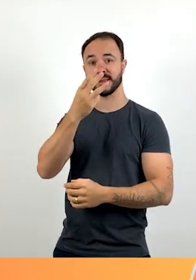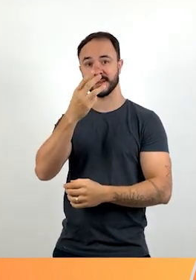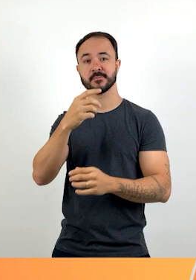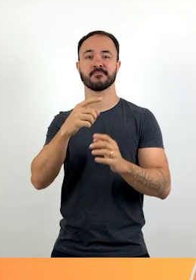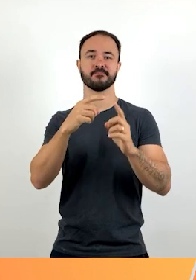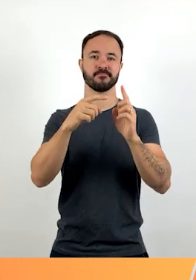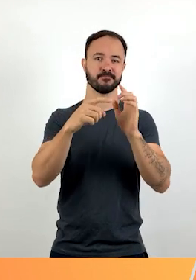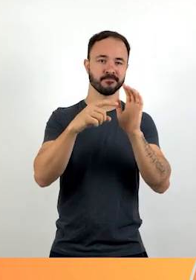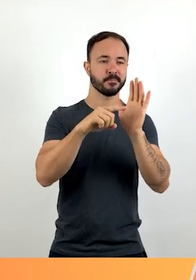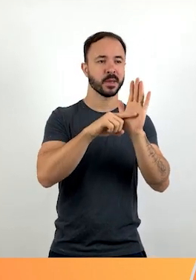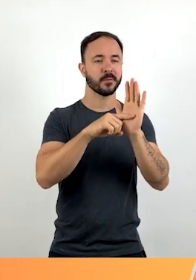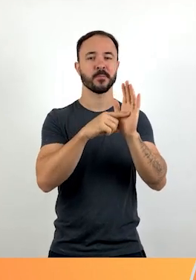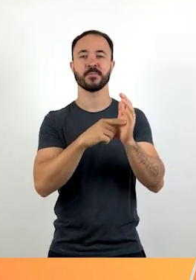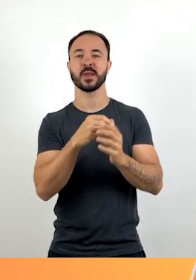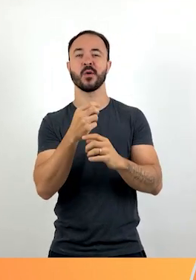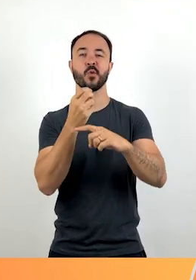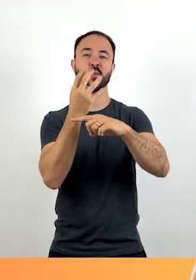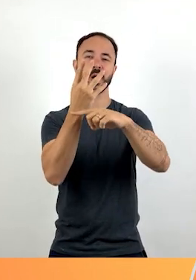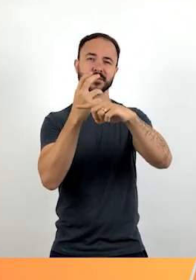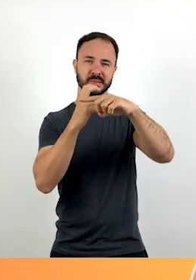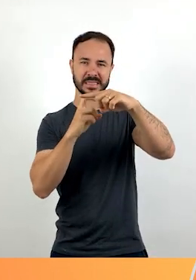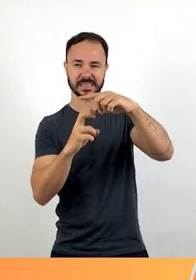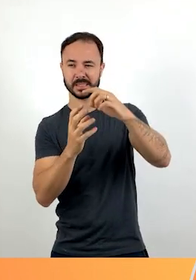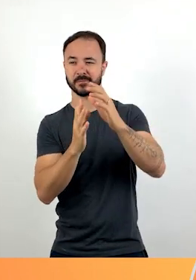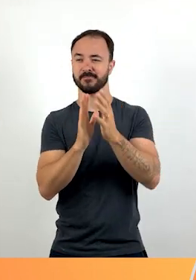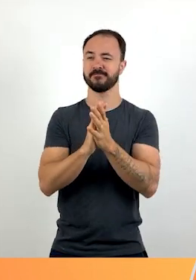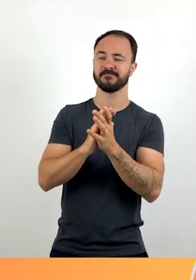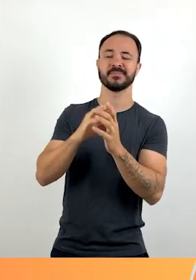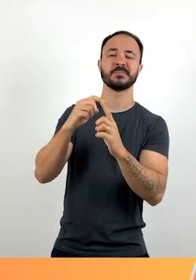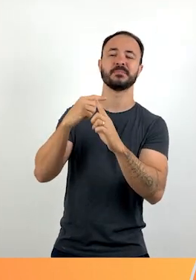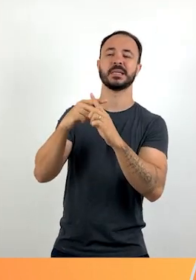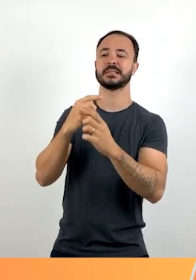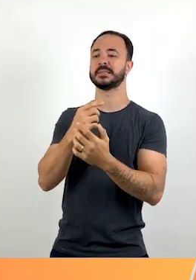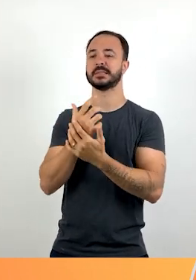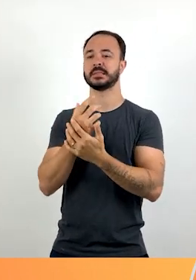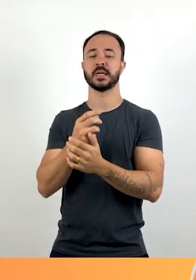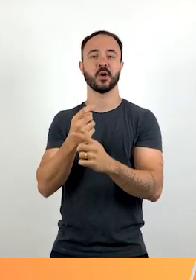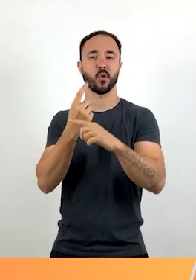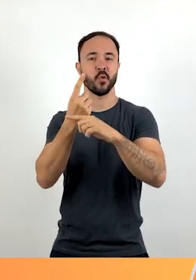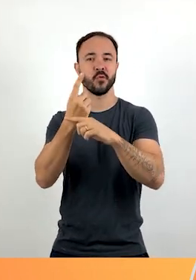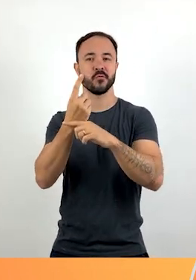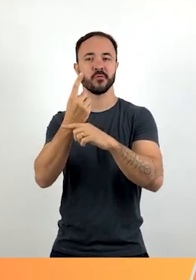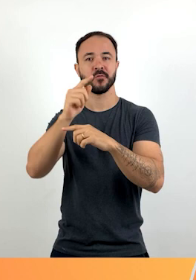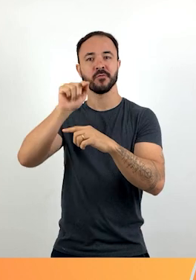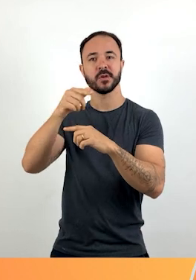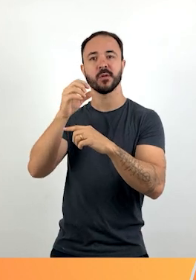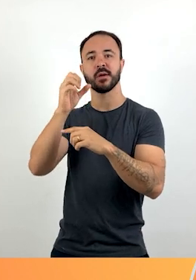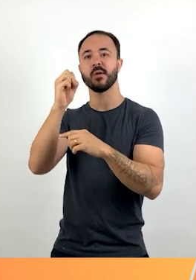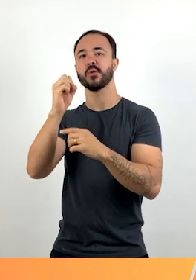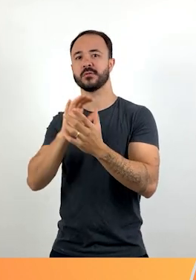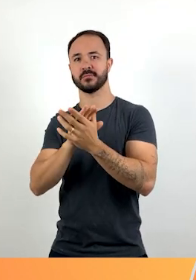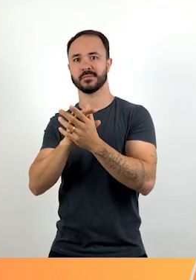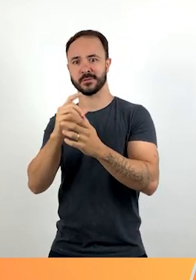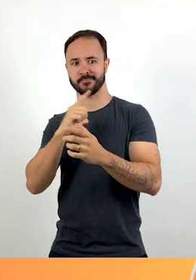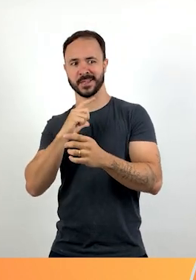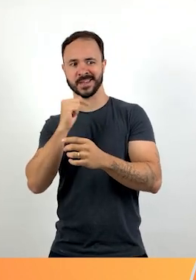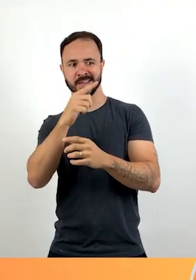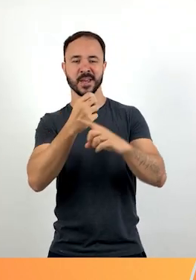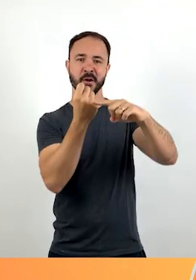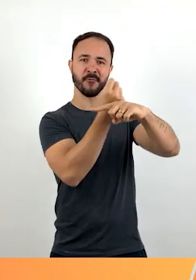sobre 5, mais 1 sobre 2, menos 1,8. Então aqui ele já misturou bem número decimal